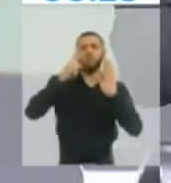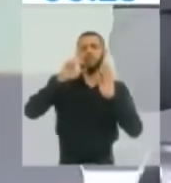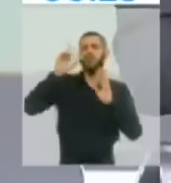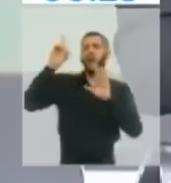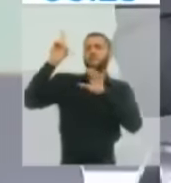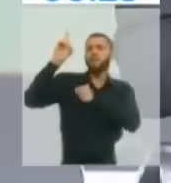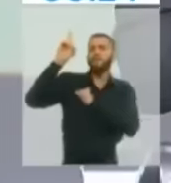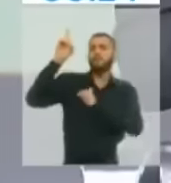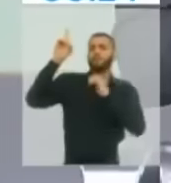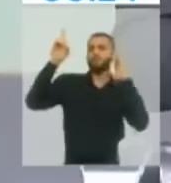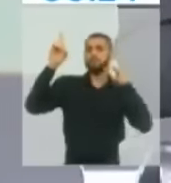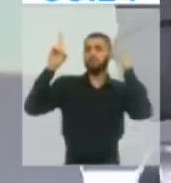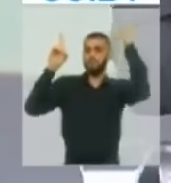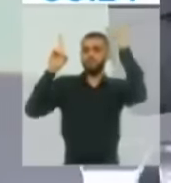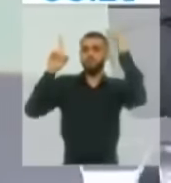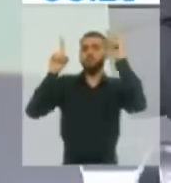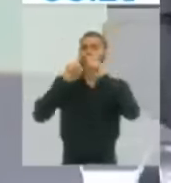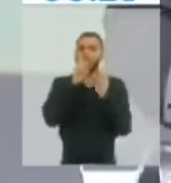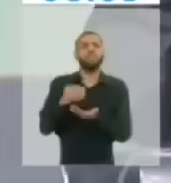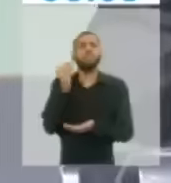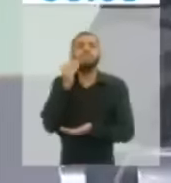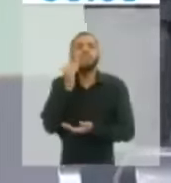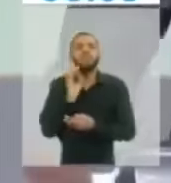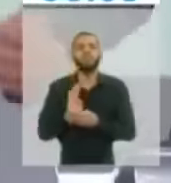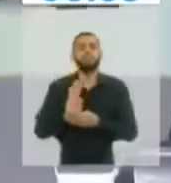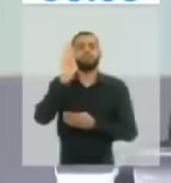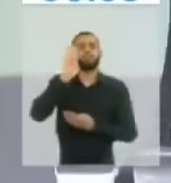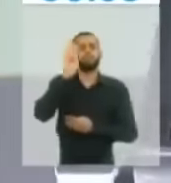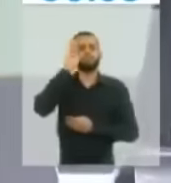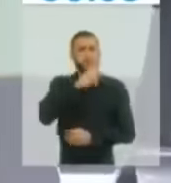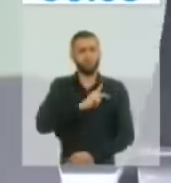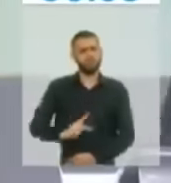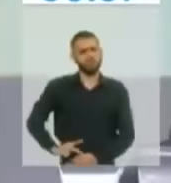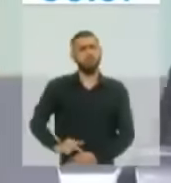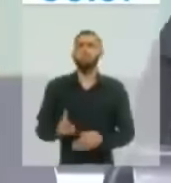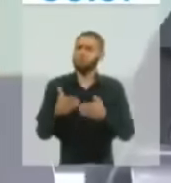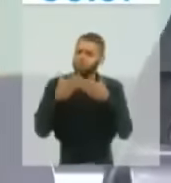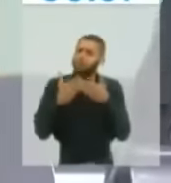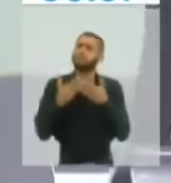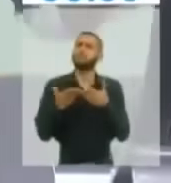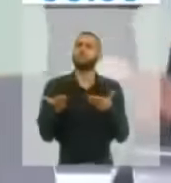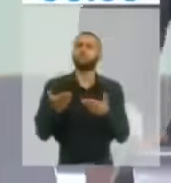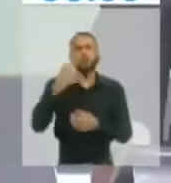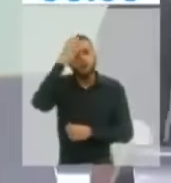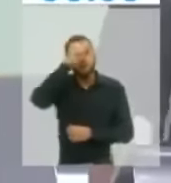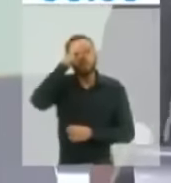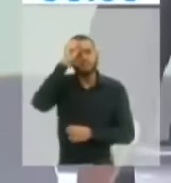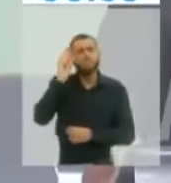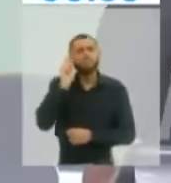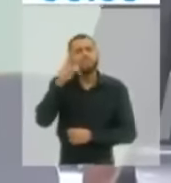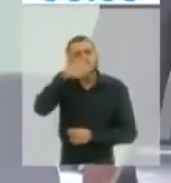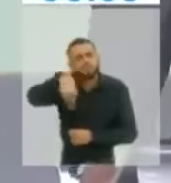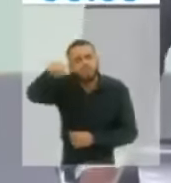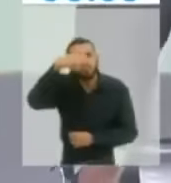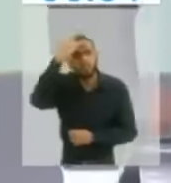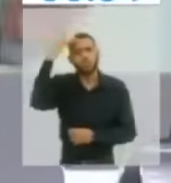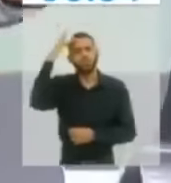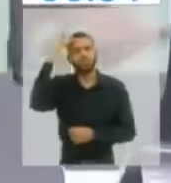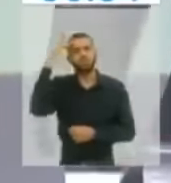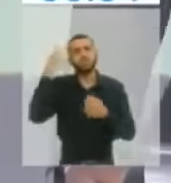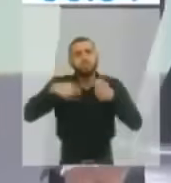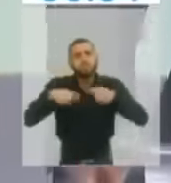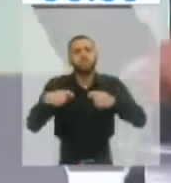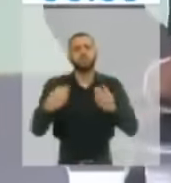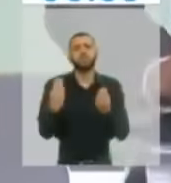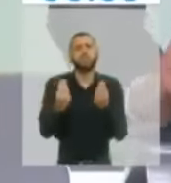tudo e de todos e o teu próximo como a si mesmo vão aprender um pouquinho vai visualizar o que optar por exemplo papa acontecendo não